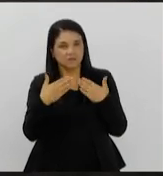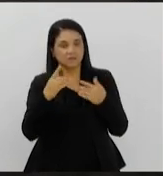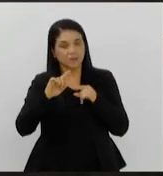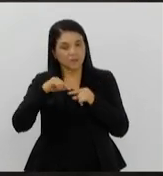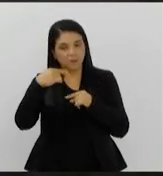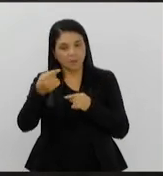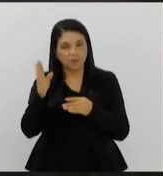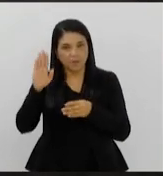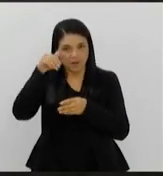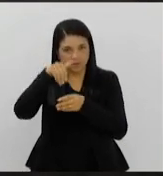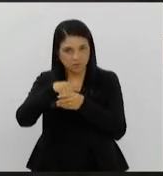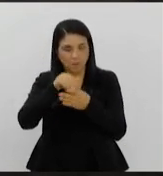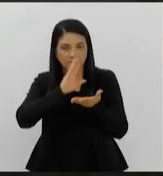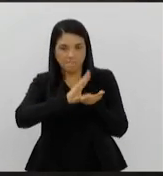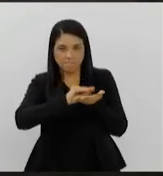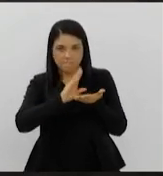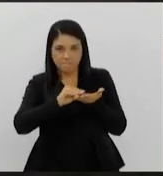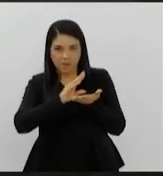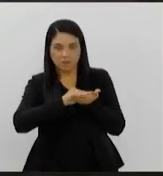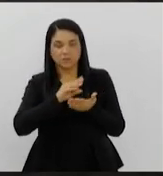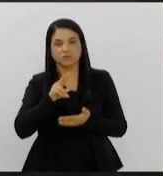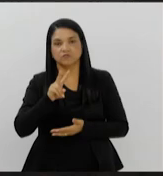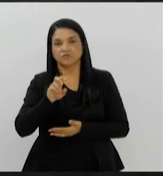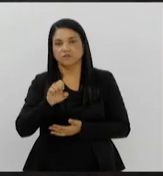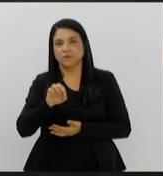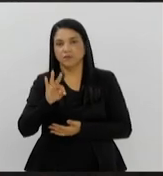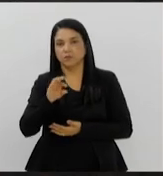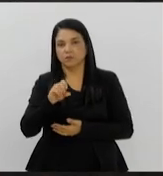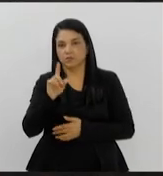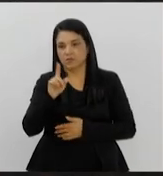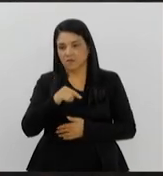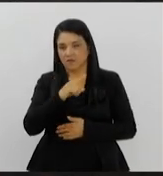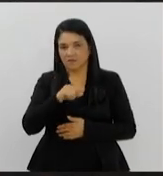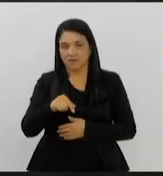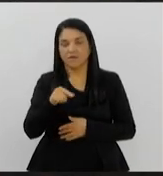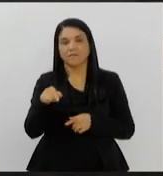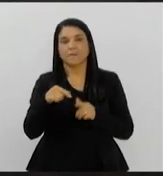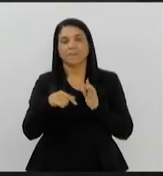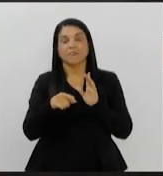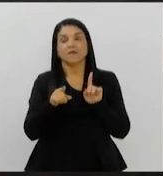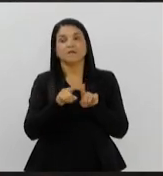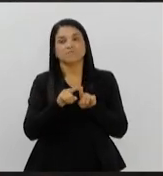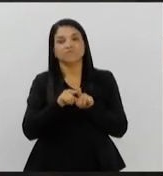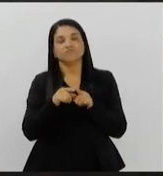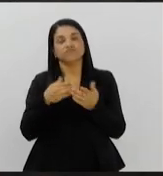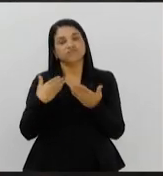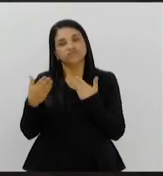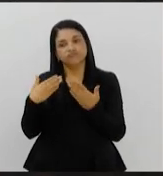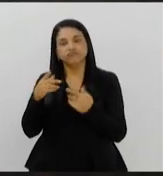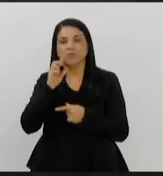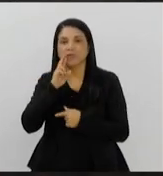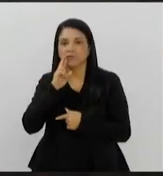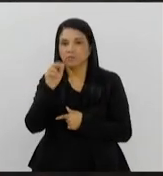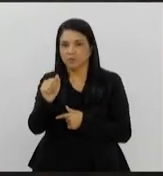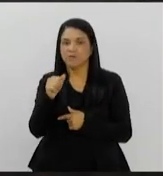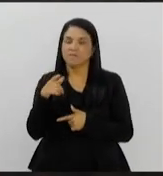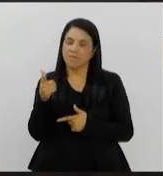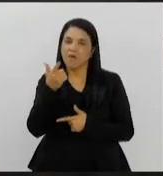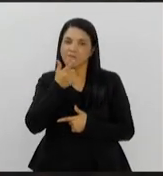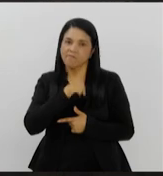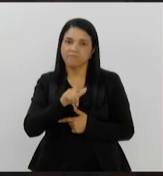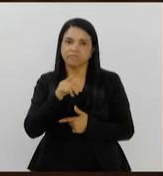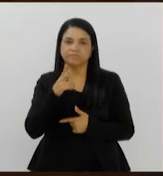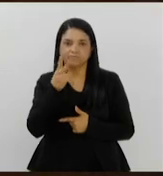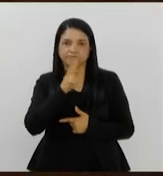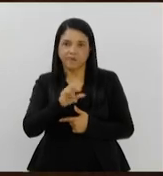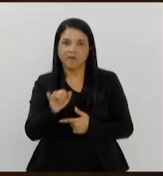dar uma limpada na pauta realmente dos vetos. A gente tem conduzido isso com o Luiz Paulo ali, com o Amorim. Pode ter certeza que nós vamos acelerar isso.